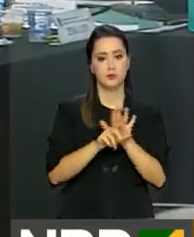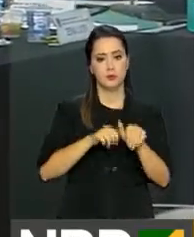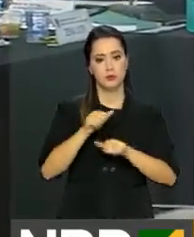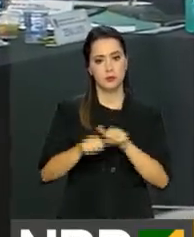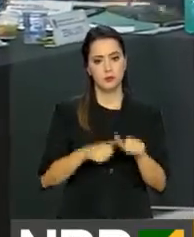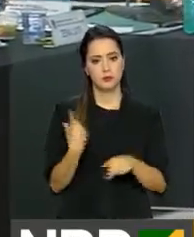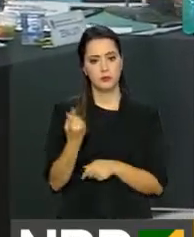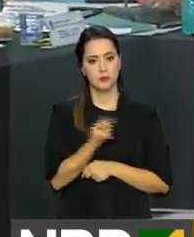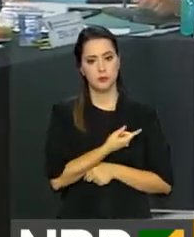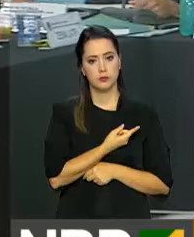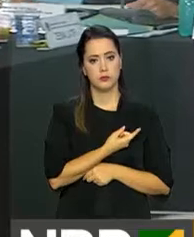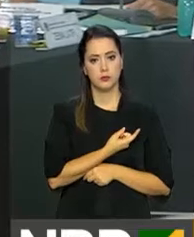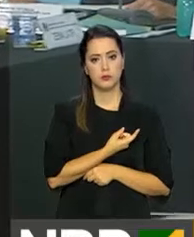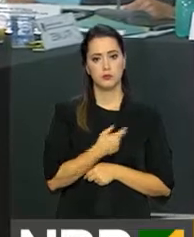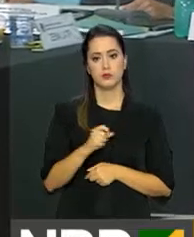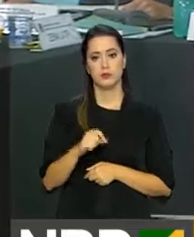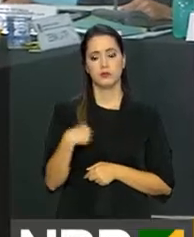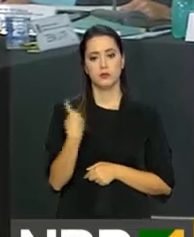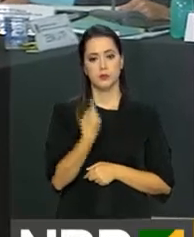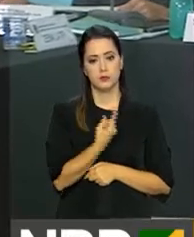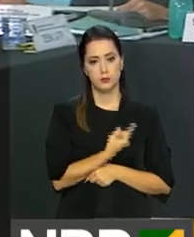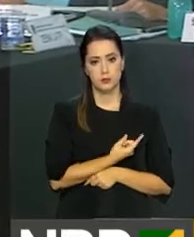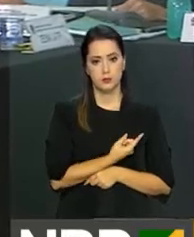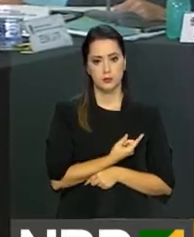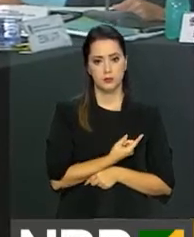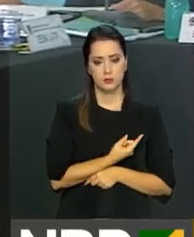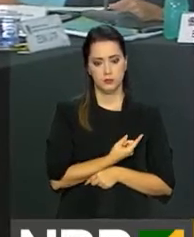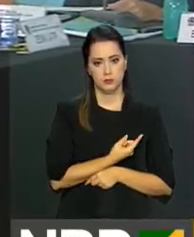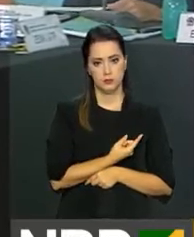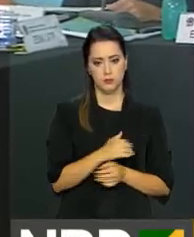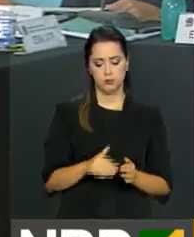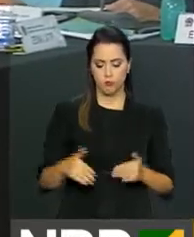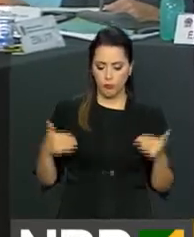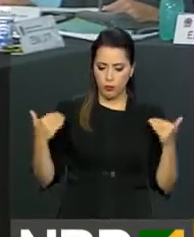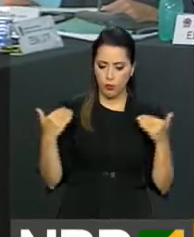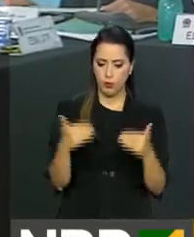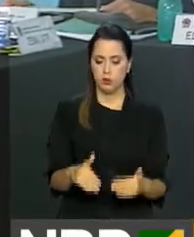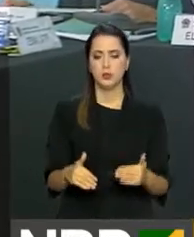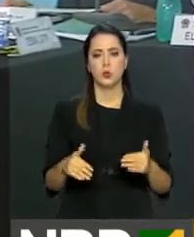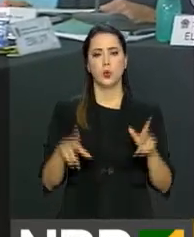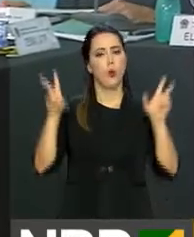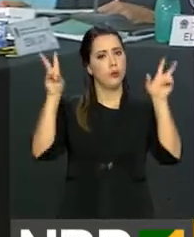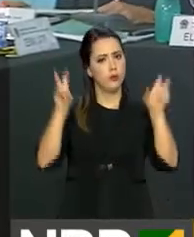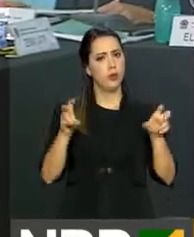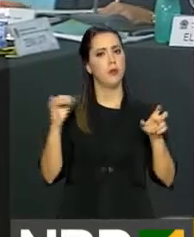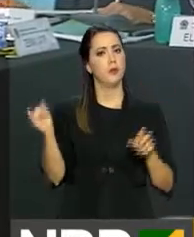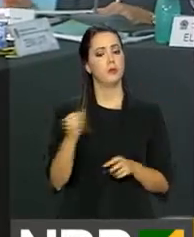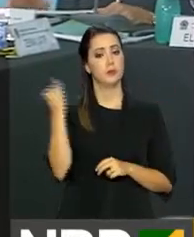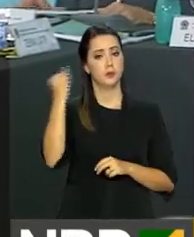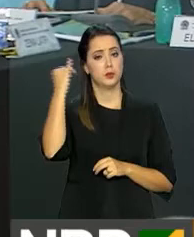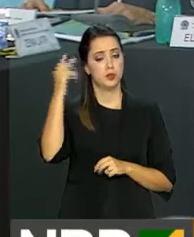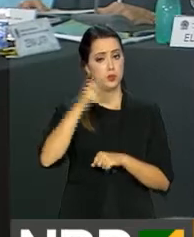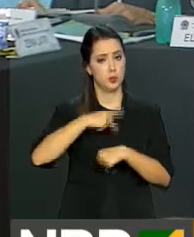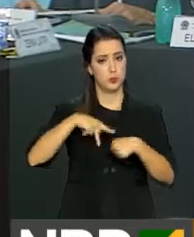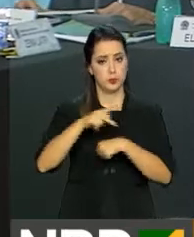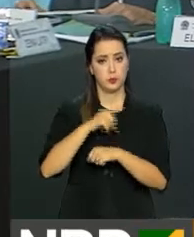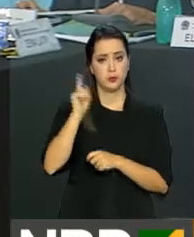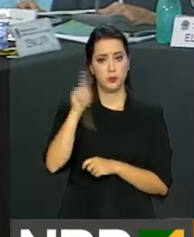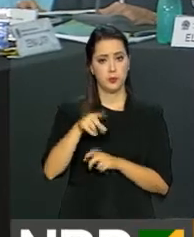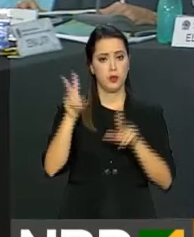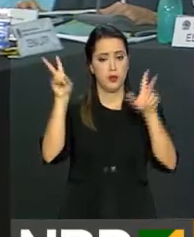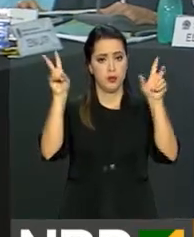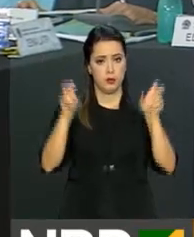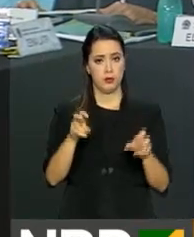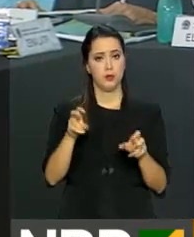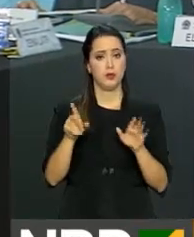nós resolvemos enfrentar um tema central para o país que é o tema da